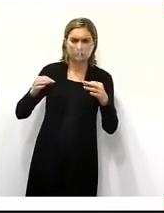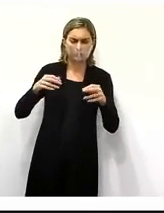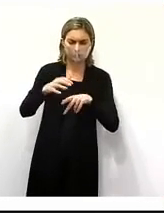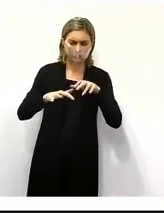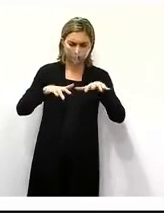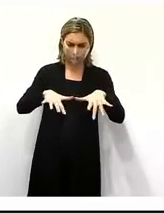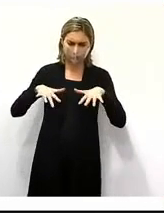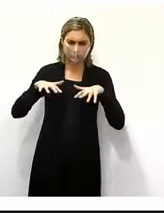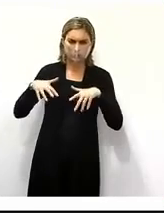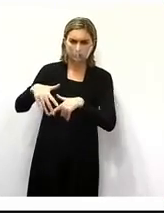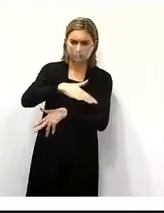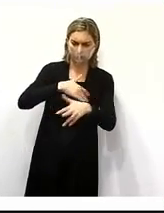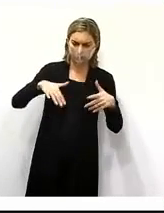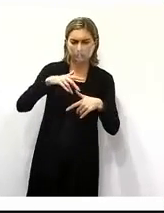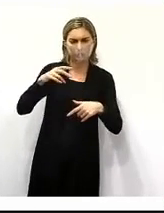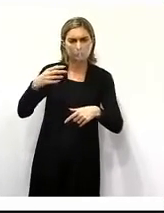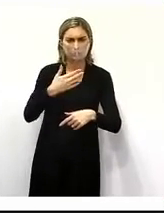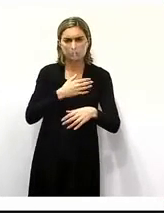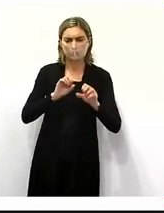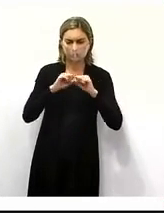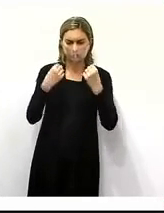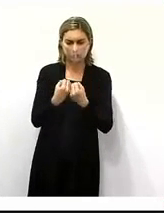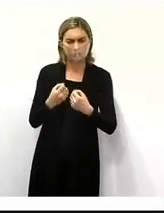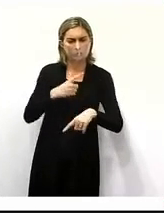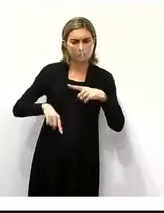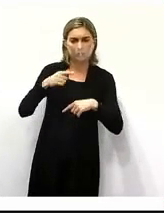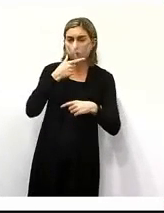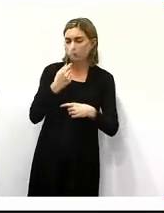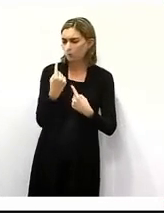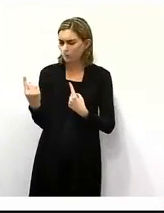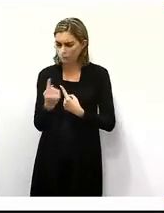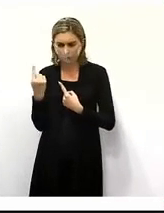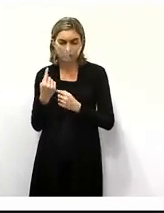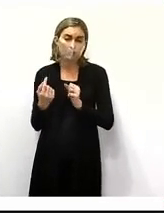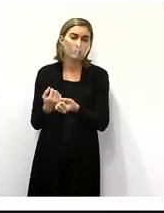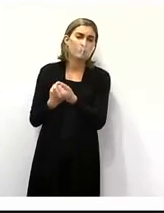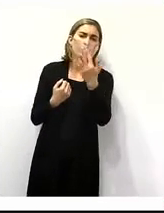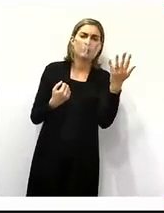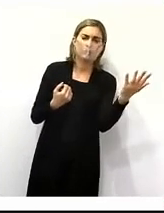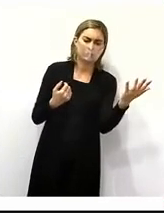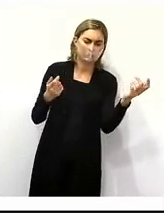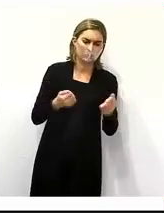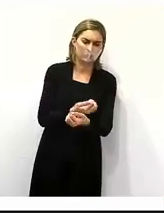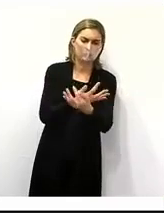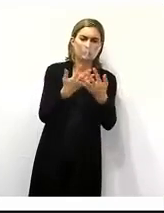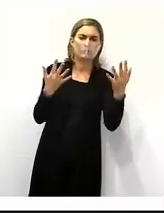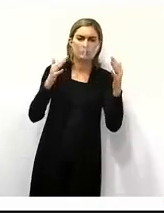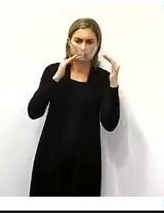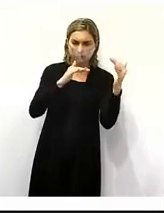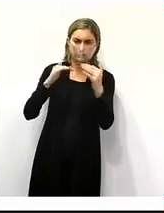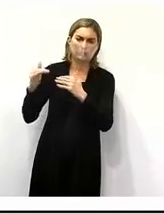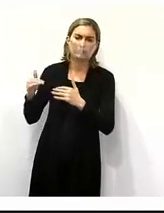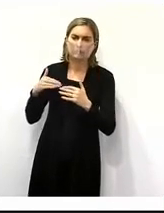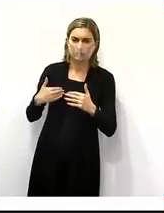e reger uma sociedade. Sejam homens isolados, quantos possam ser